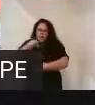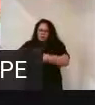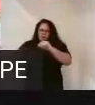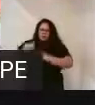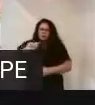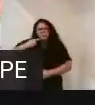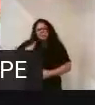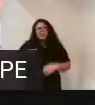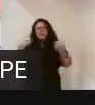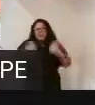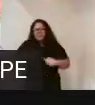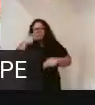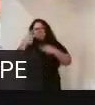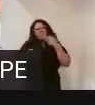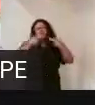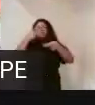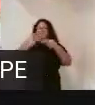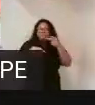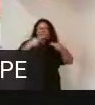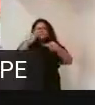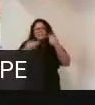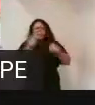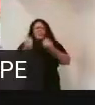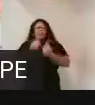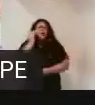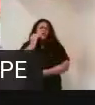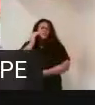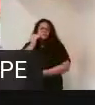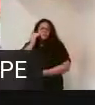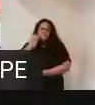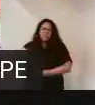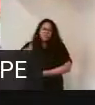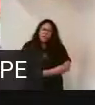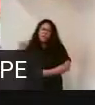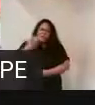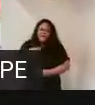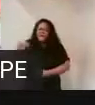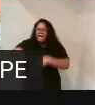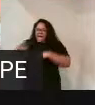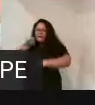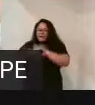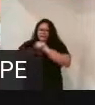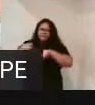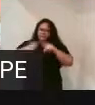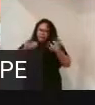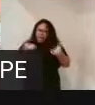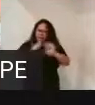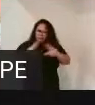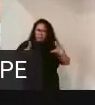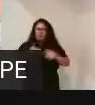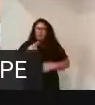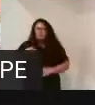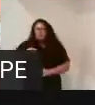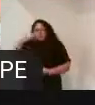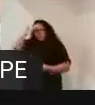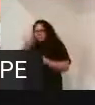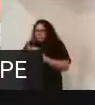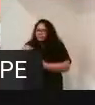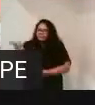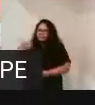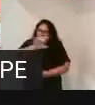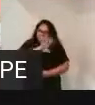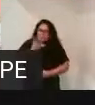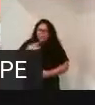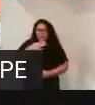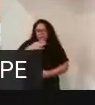experiência nossa enquanto Associação de Catadores, mas não é esse o meu papel aqui. Acho que muita gente já conhece a minha história e eu podia ficar aqui